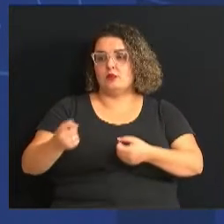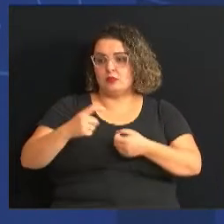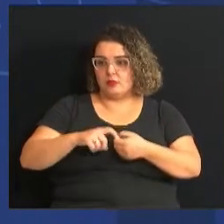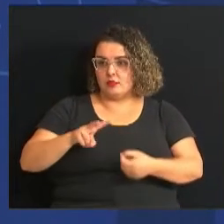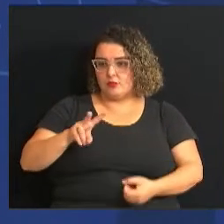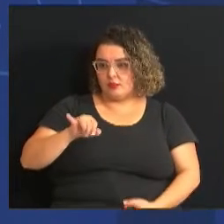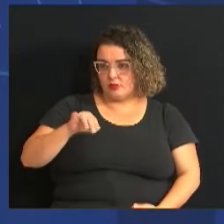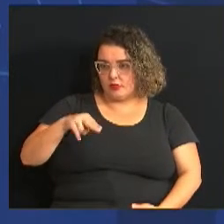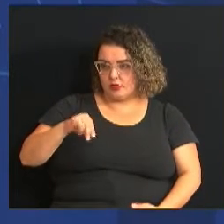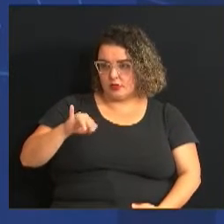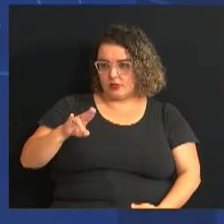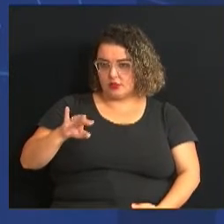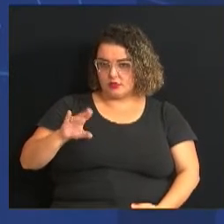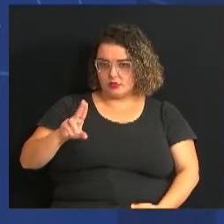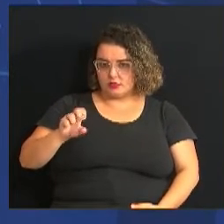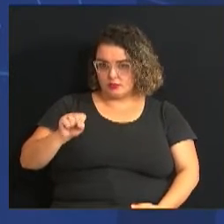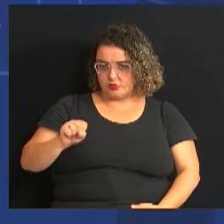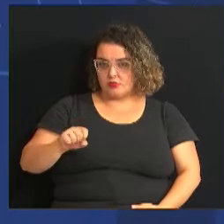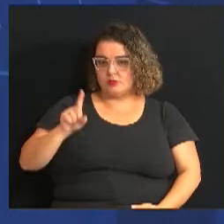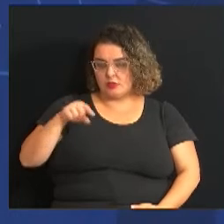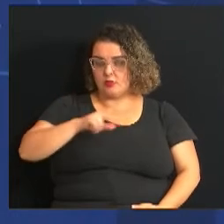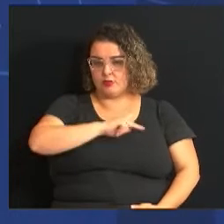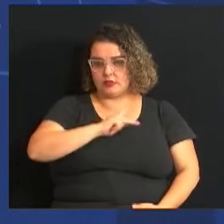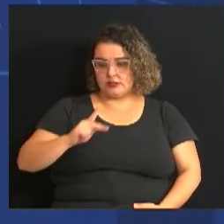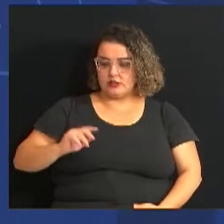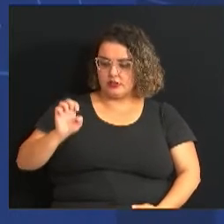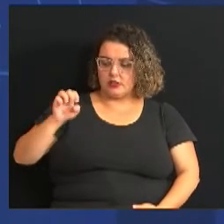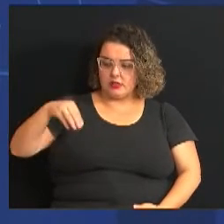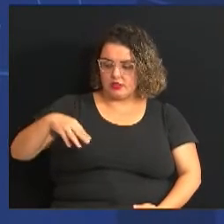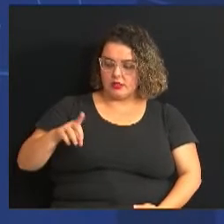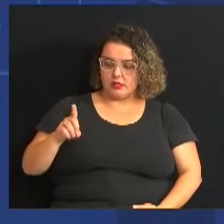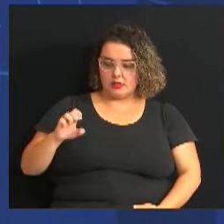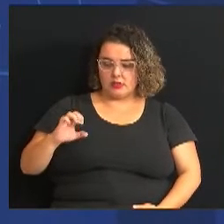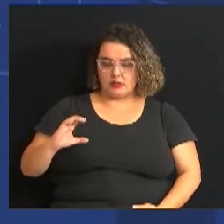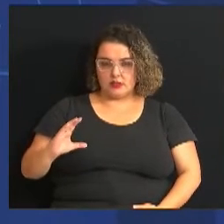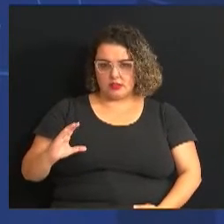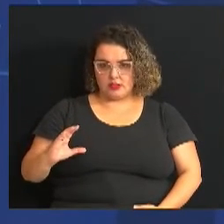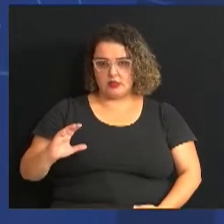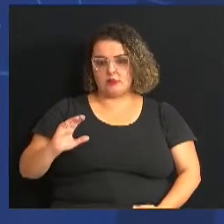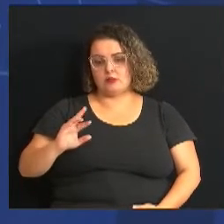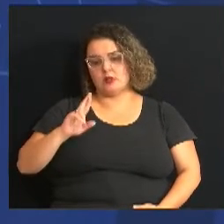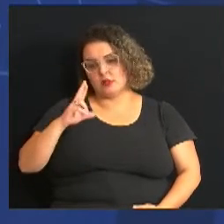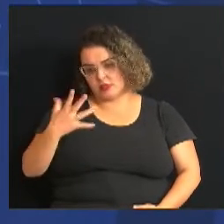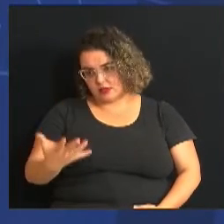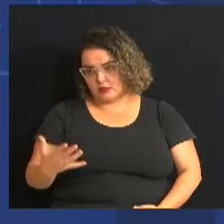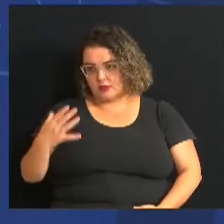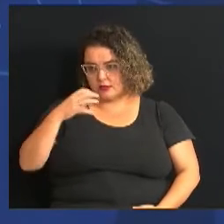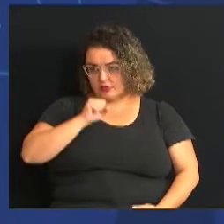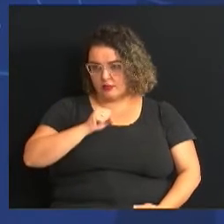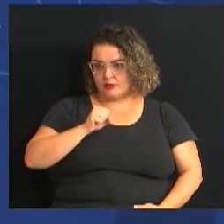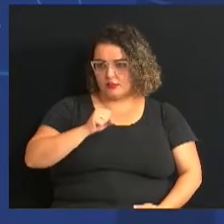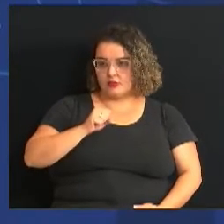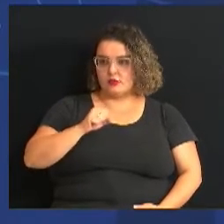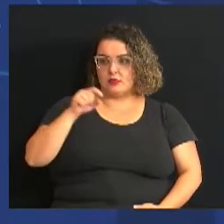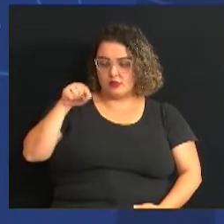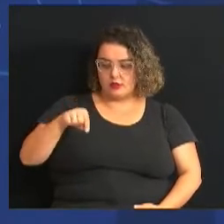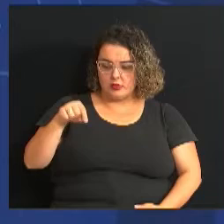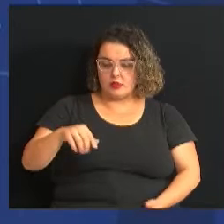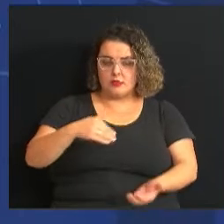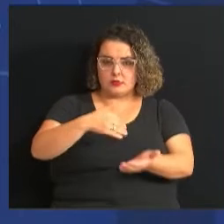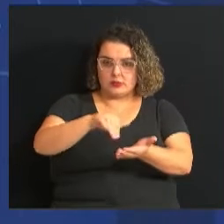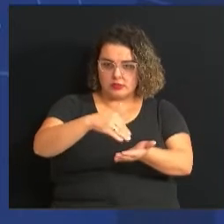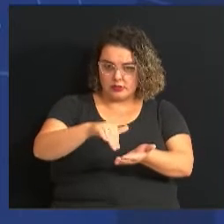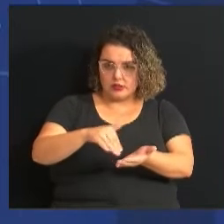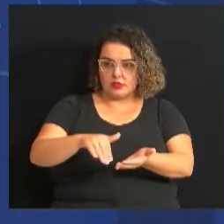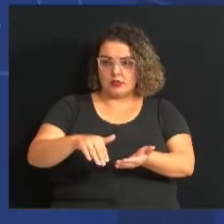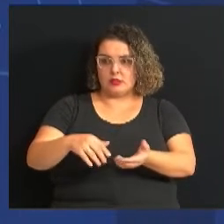como presidente da INDEC, para que a gente possa resolver logo isso, porque veio no mandato dele enquanto secretário de transporte, que seria